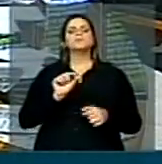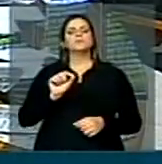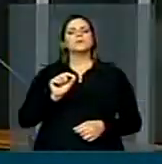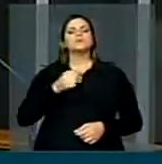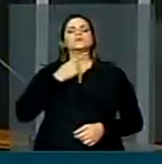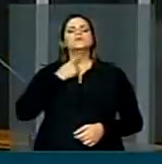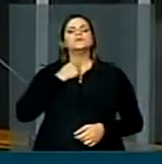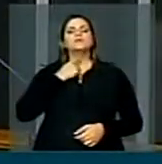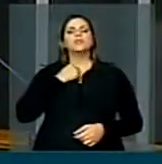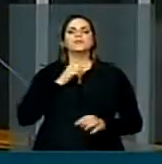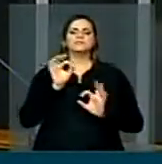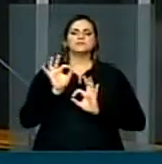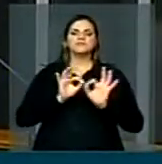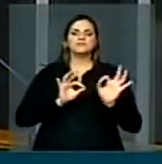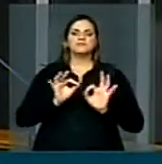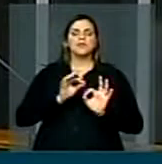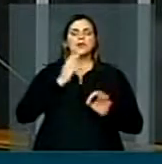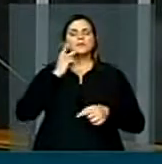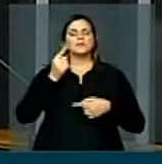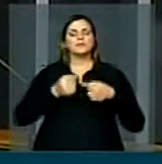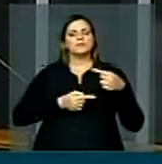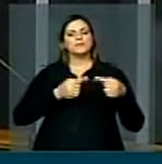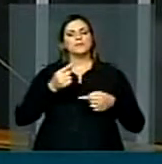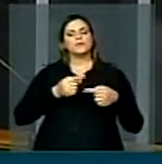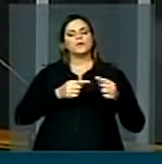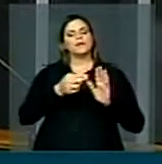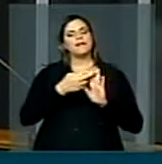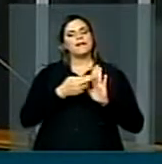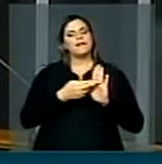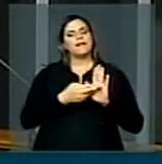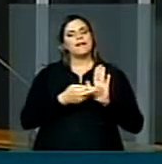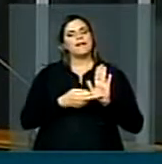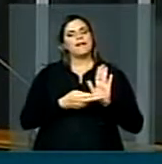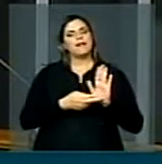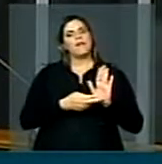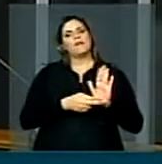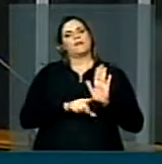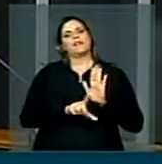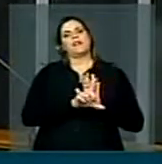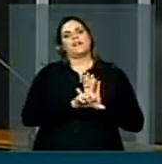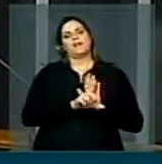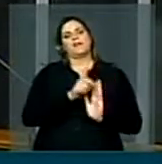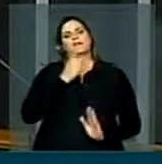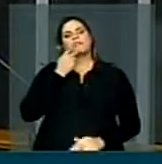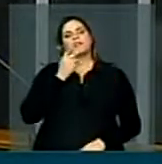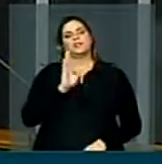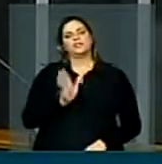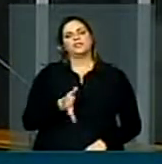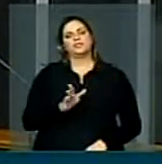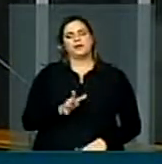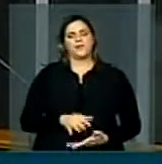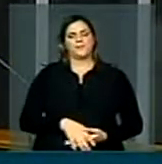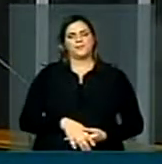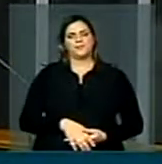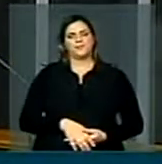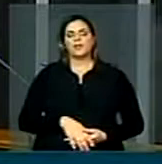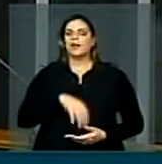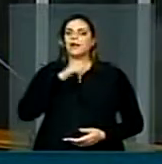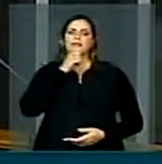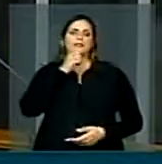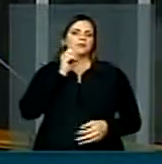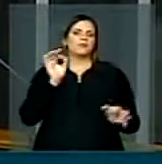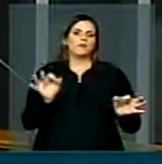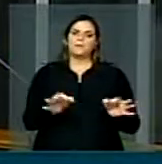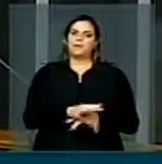de consolidar as políticas que vão alterar a lei que nesta oportunidade acabamos de citar, que ela é incompleta devido aos